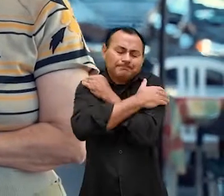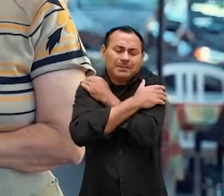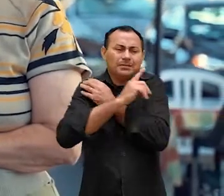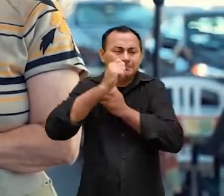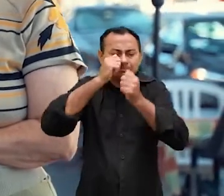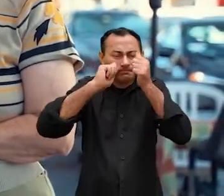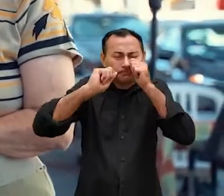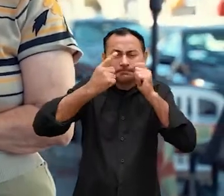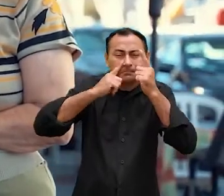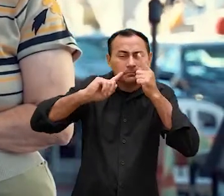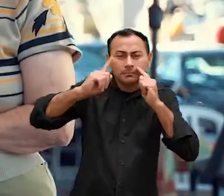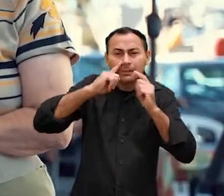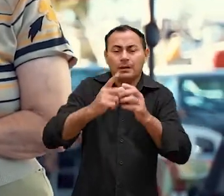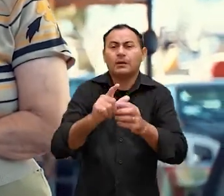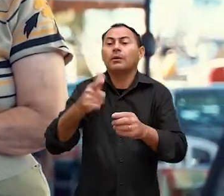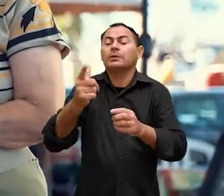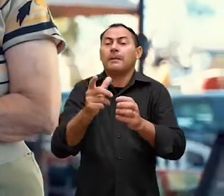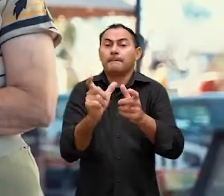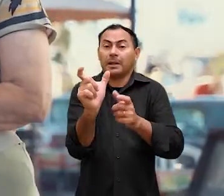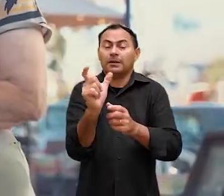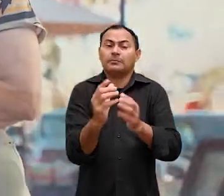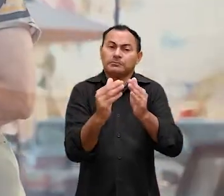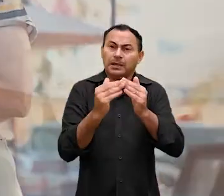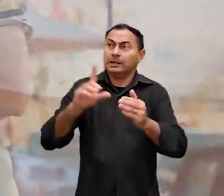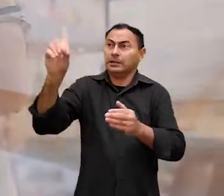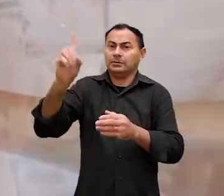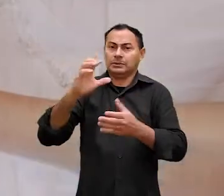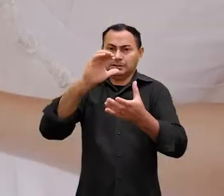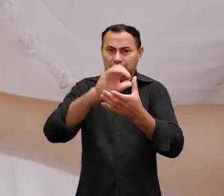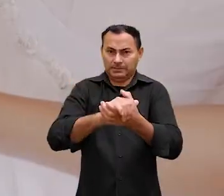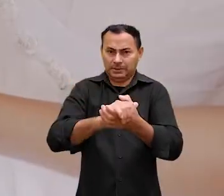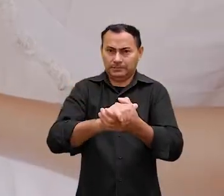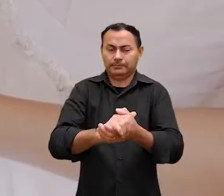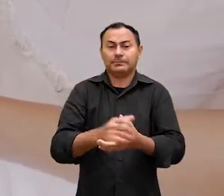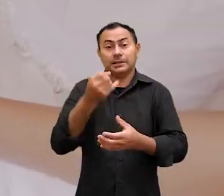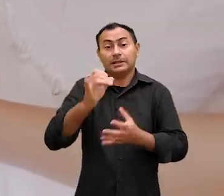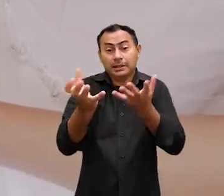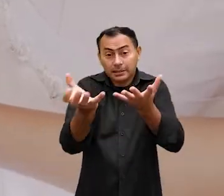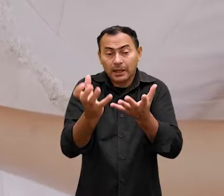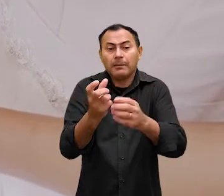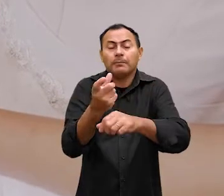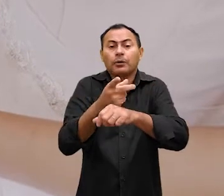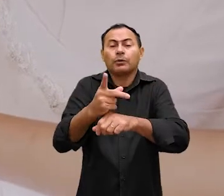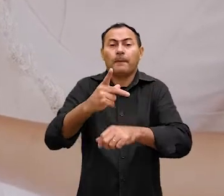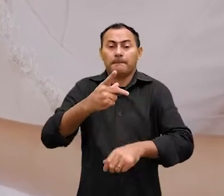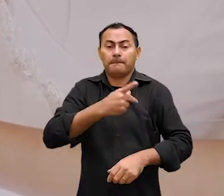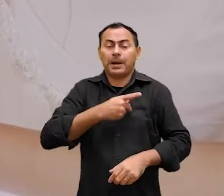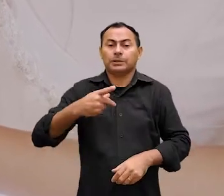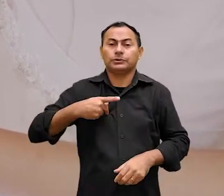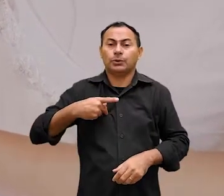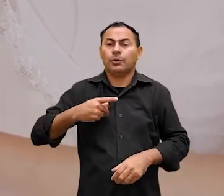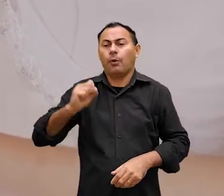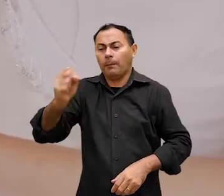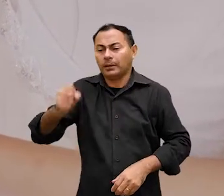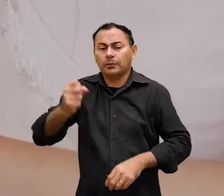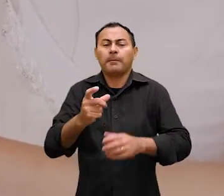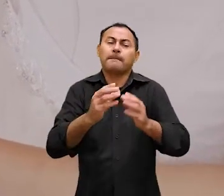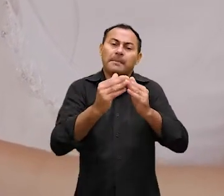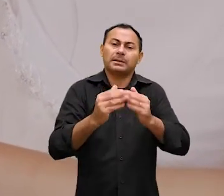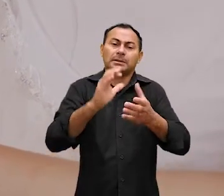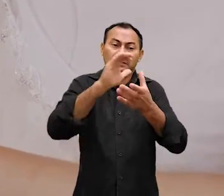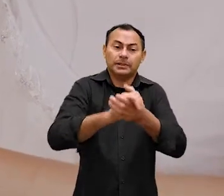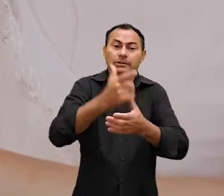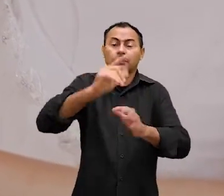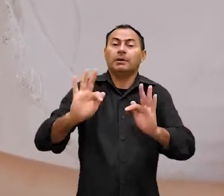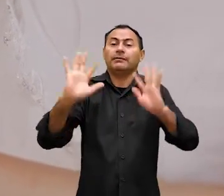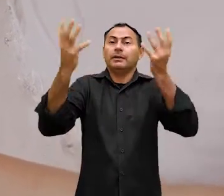muito. Em outras palavras, peça a permissão de Deus para esse casamento. Se quiser, procure um pastor e peça outra cerimônia de casamento.